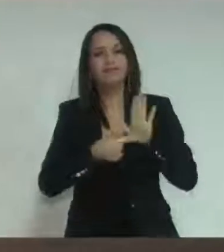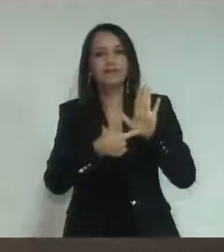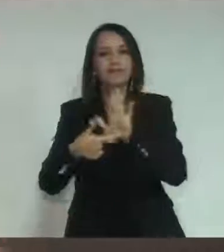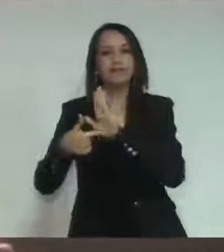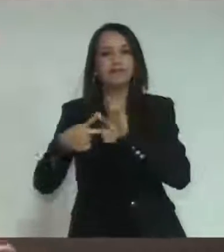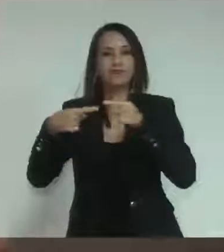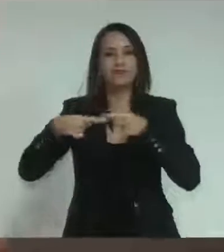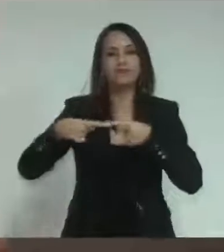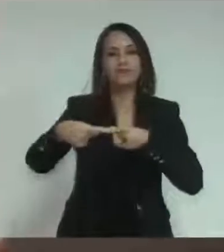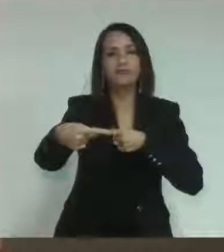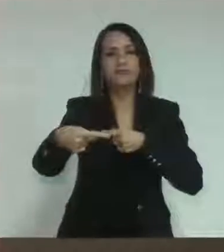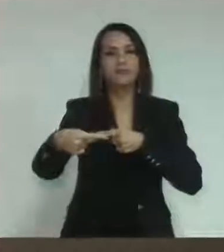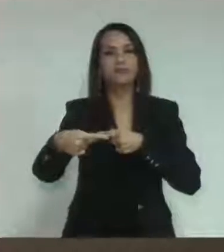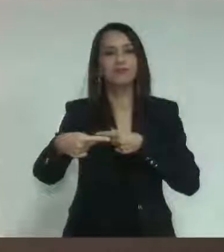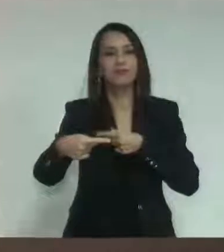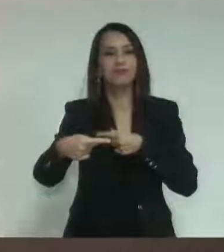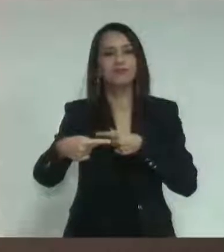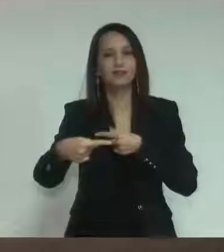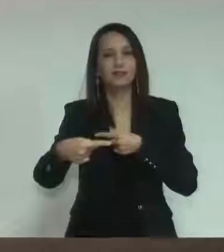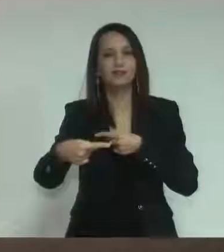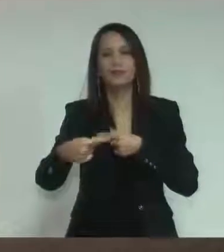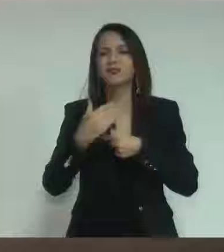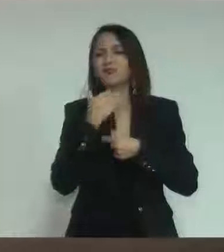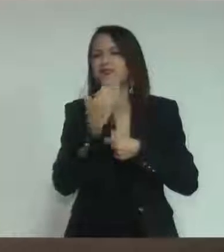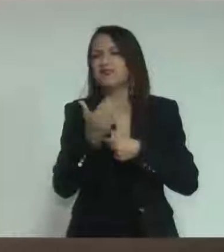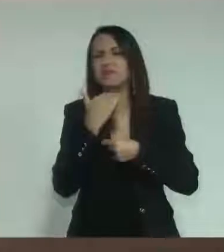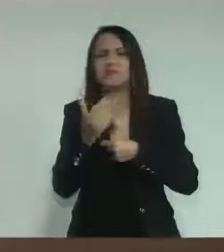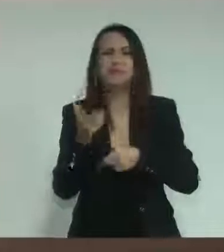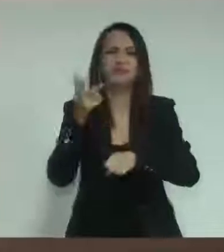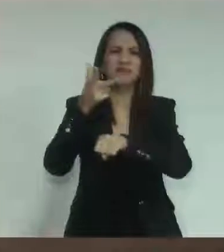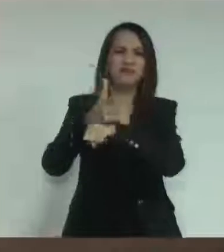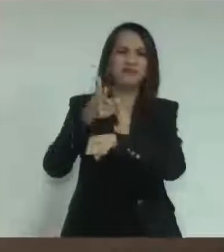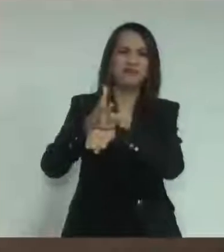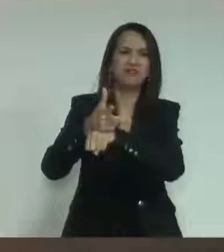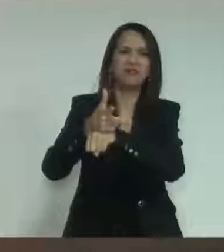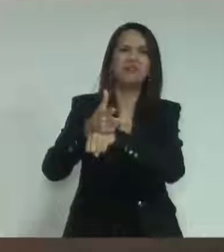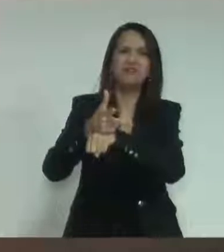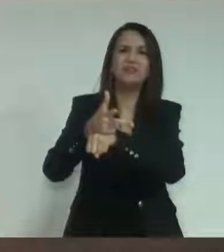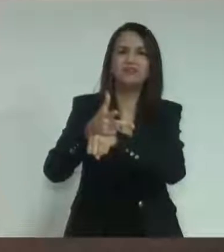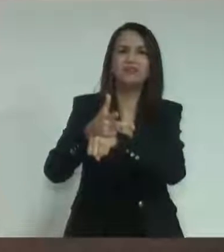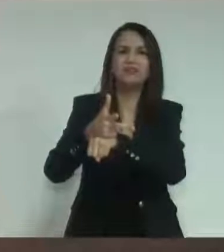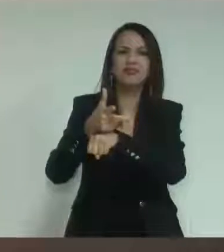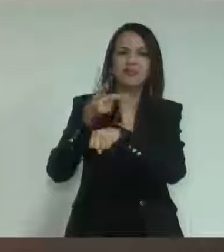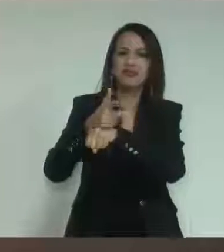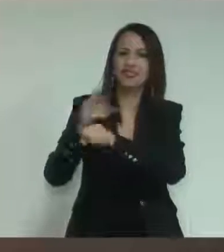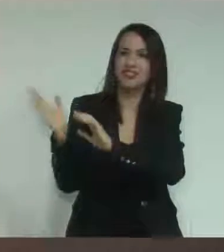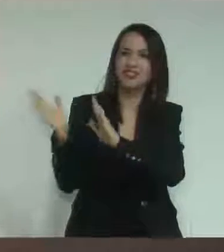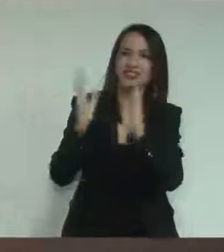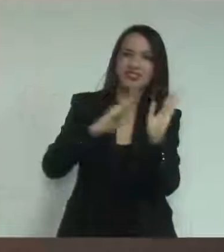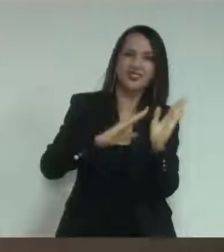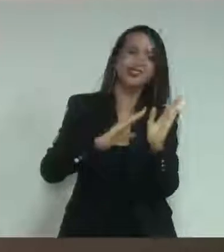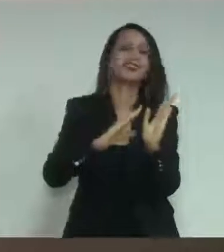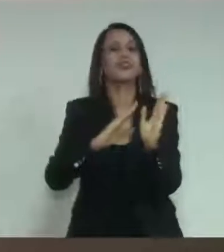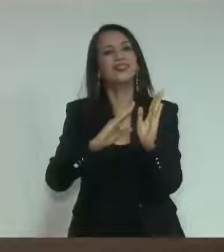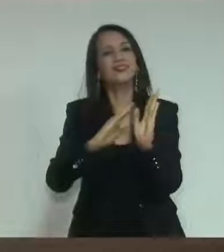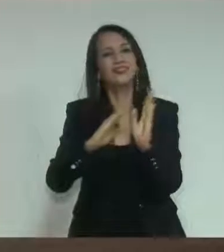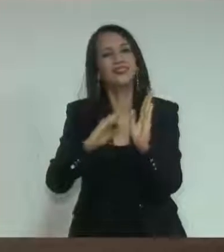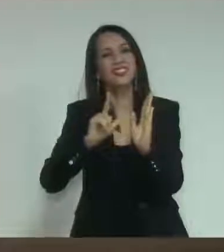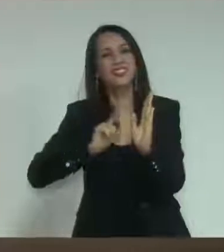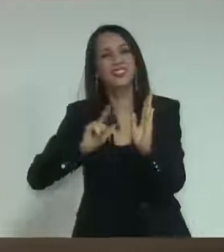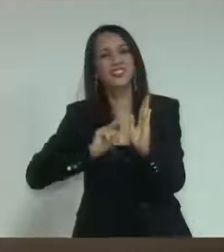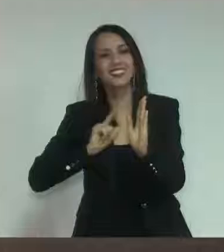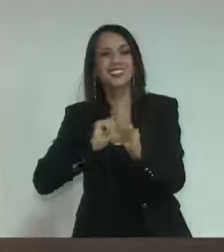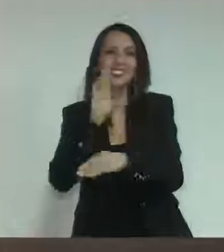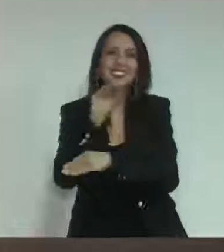semana, que não me importo muito com os vídeos, não é? Vira um pouquinho os memes, tal. Talvez seja